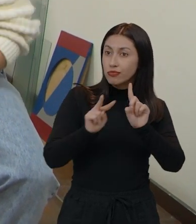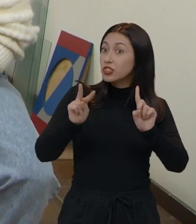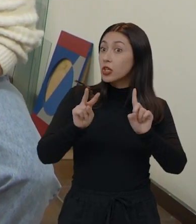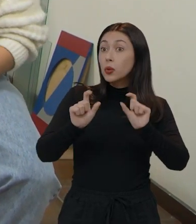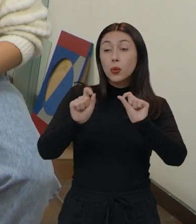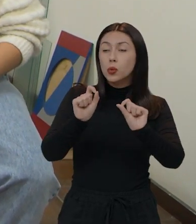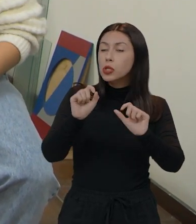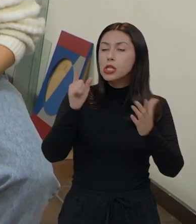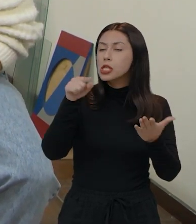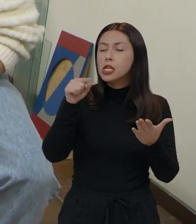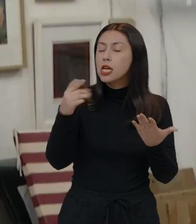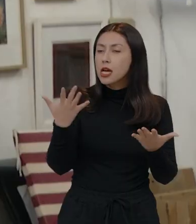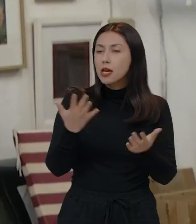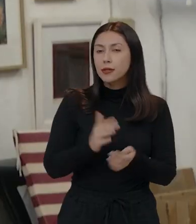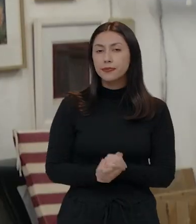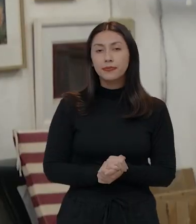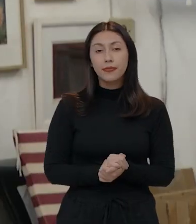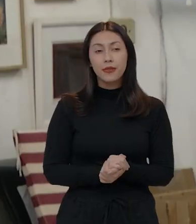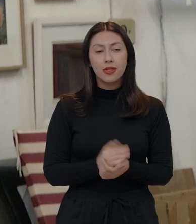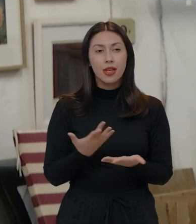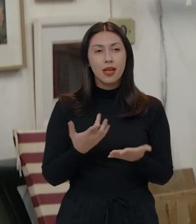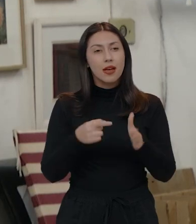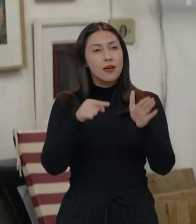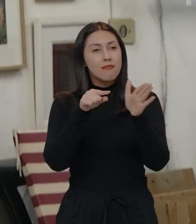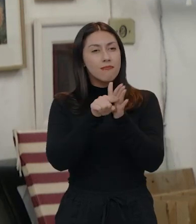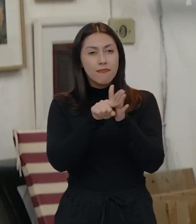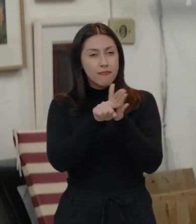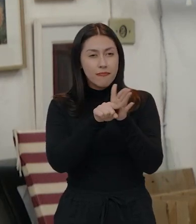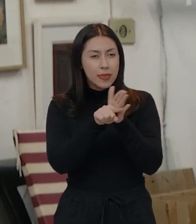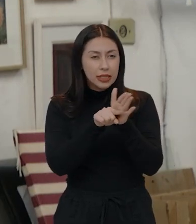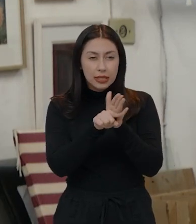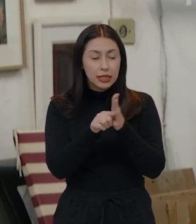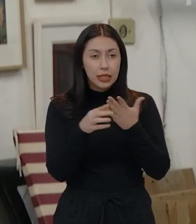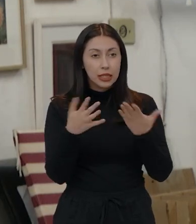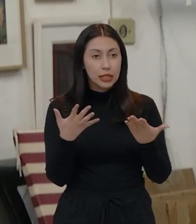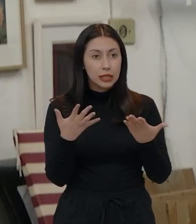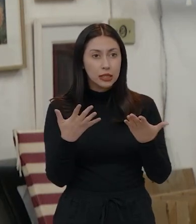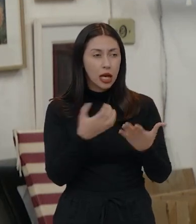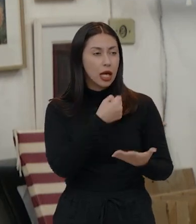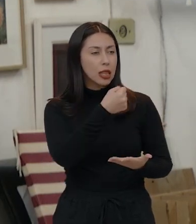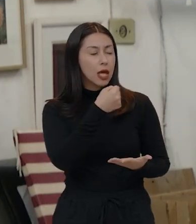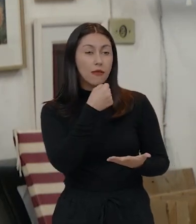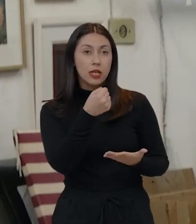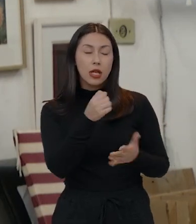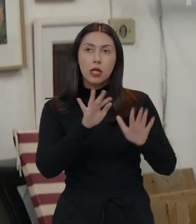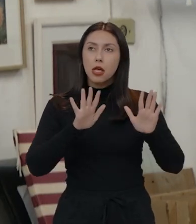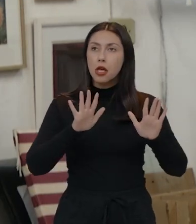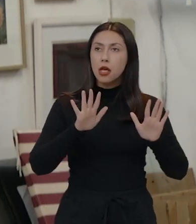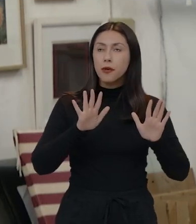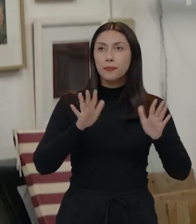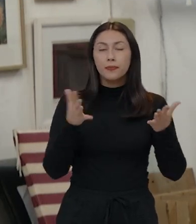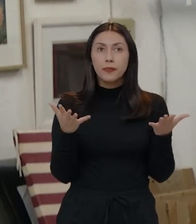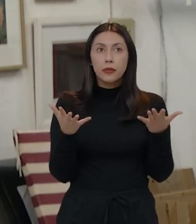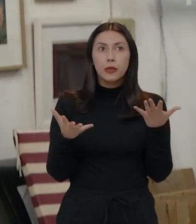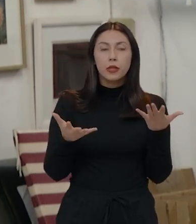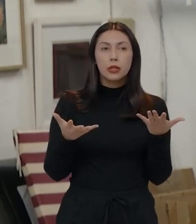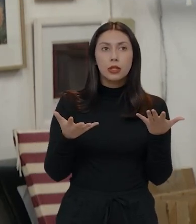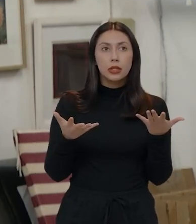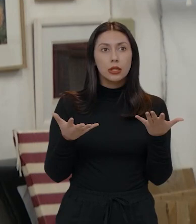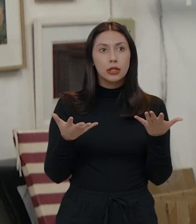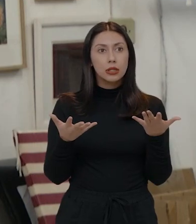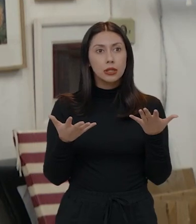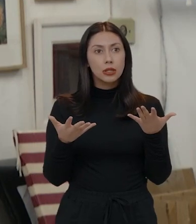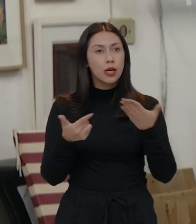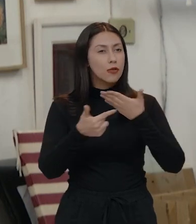engloba? É pesquisa que você vai fazendo, e aí numa entrevista você diz, não, é a